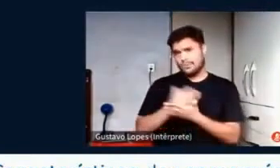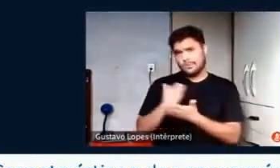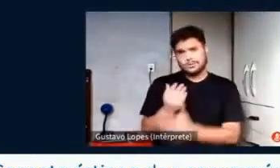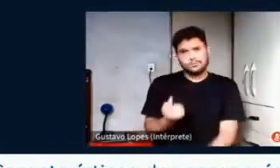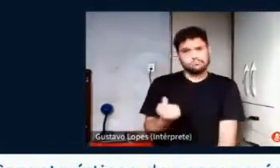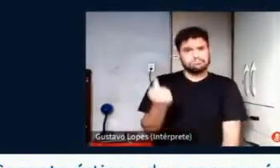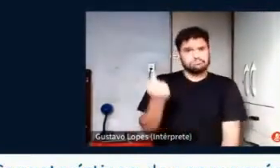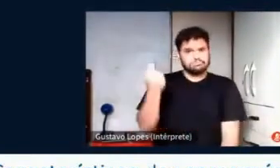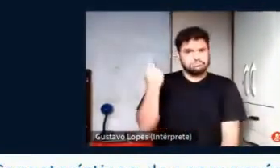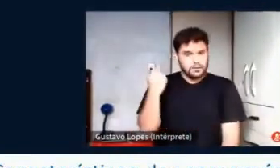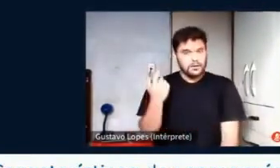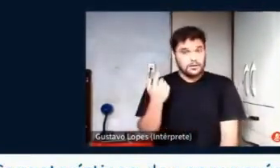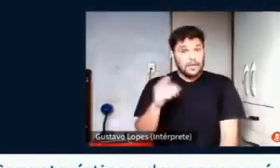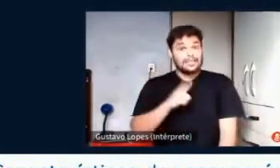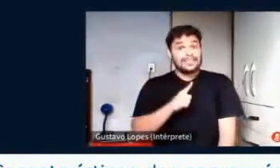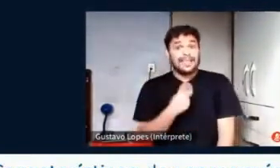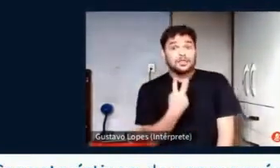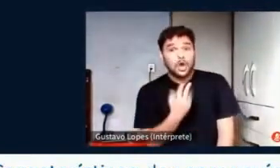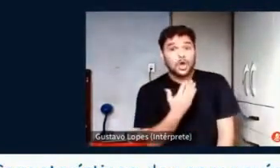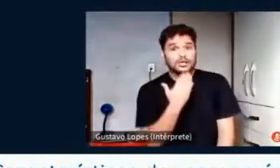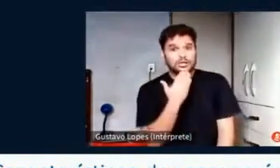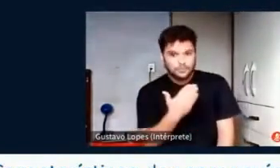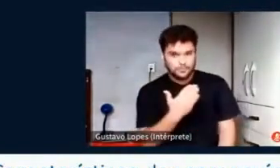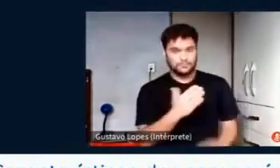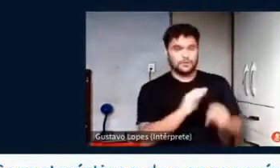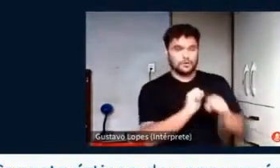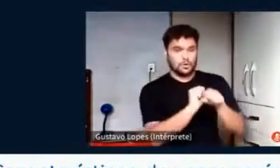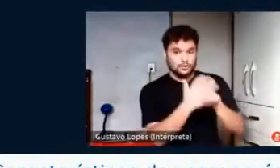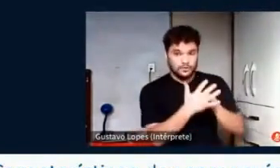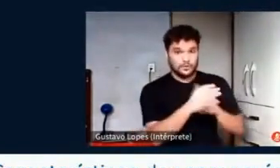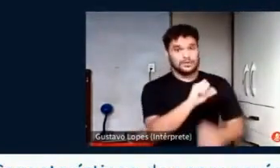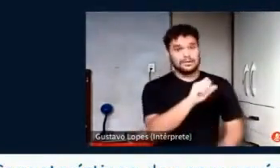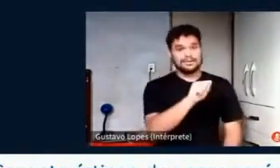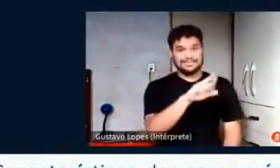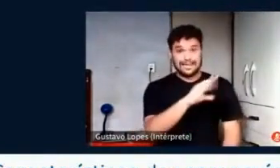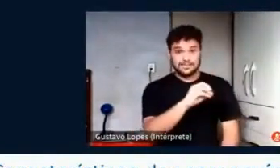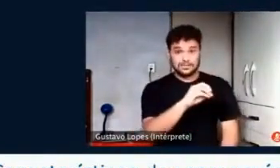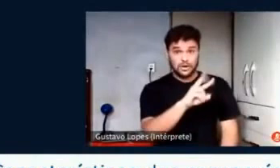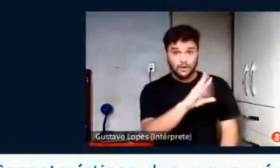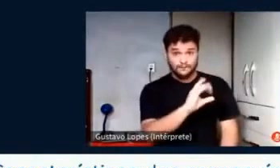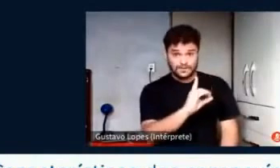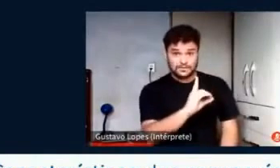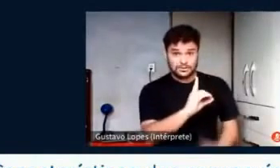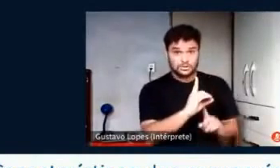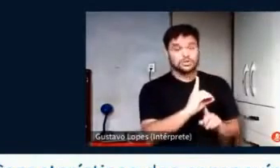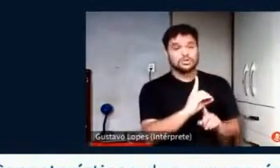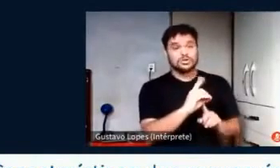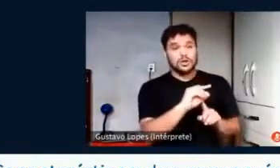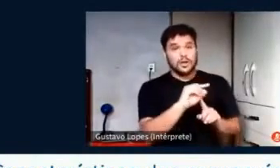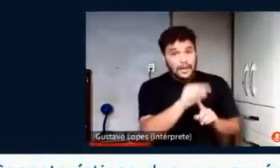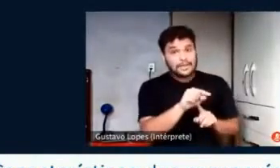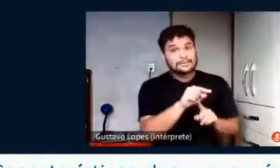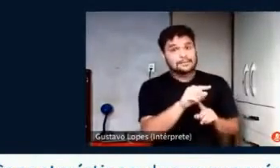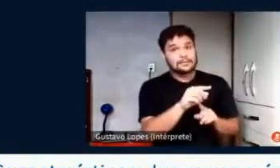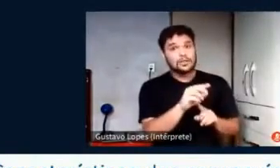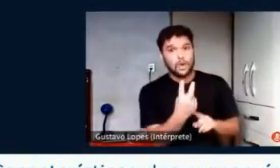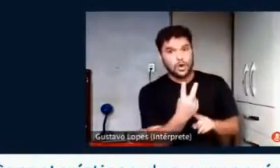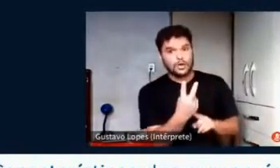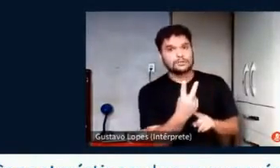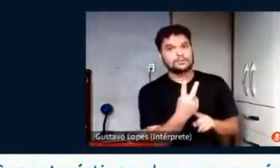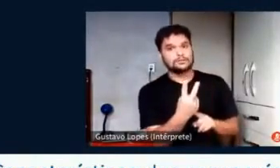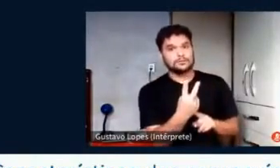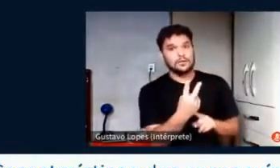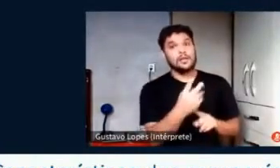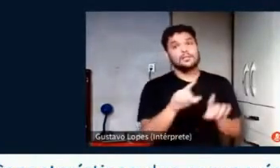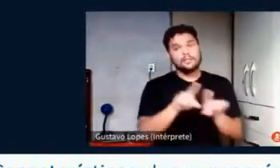Tem dois tipos de coronavírus, o coronavírus tipo o SARS-CoV, esse que está acometendo a gente. Tem o tipo L e